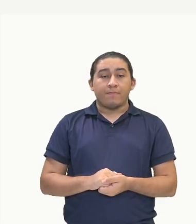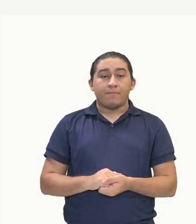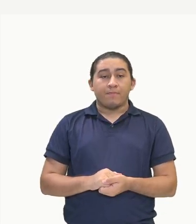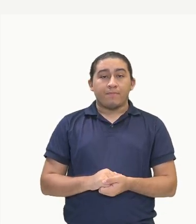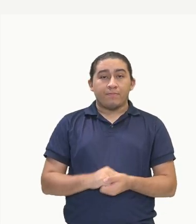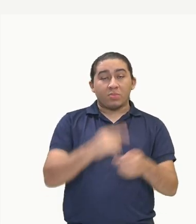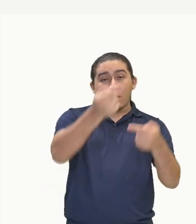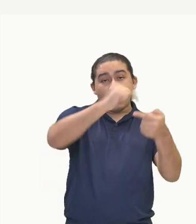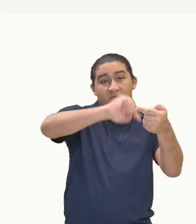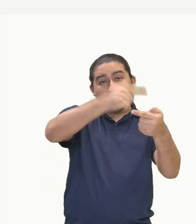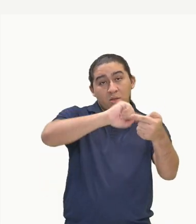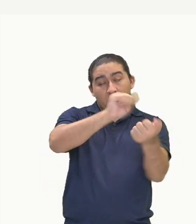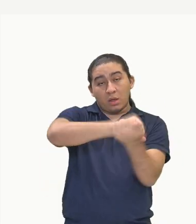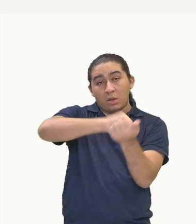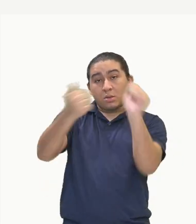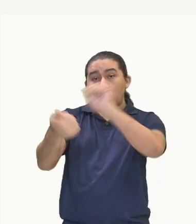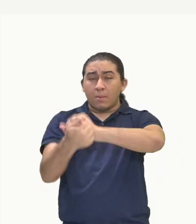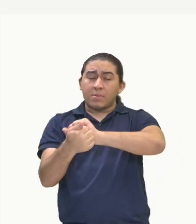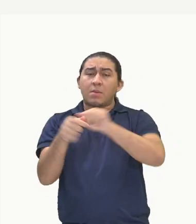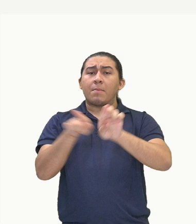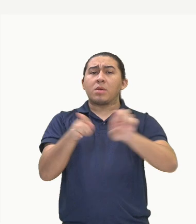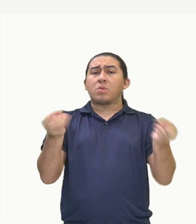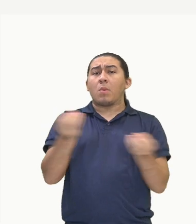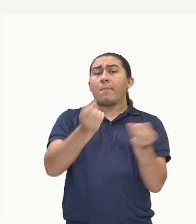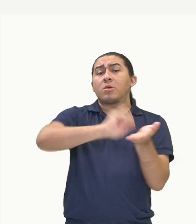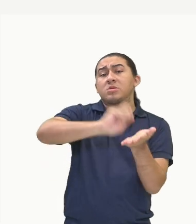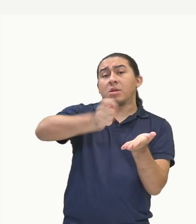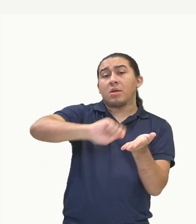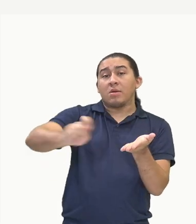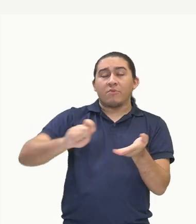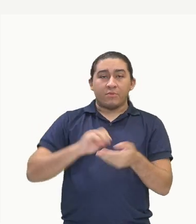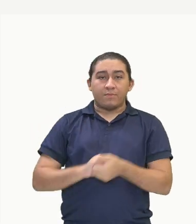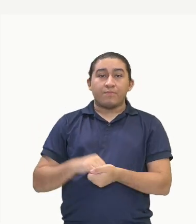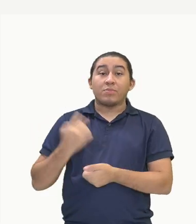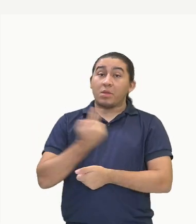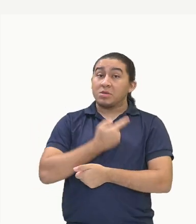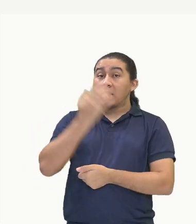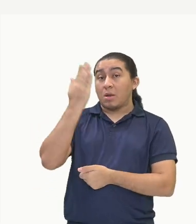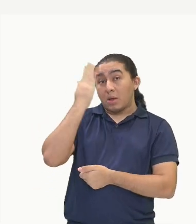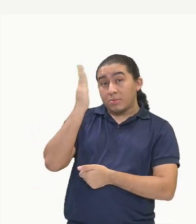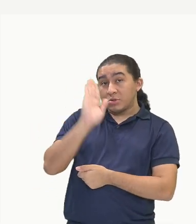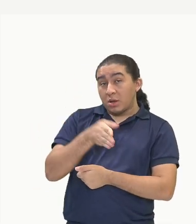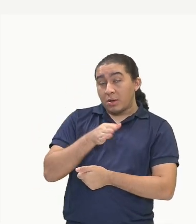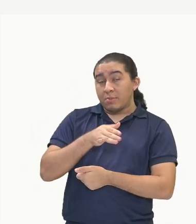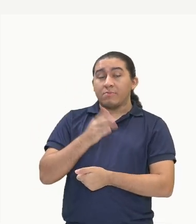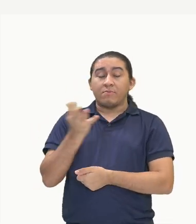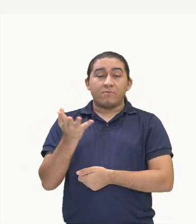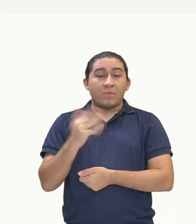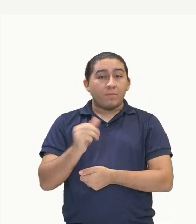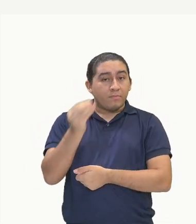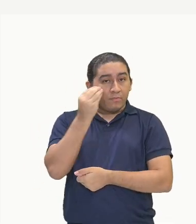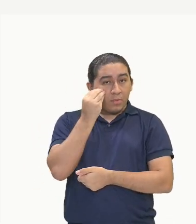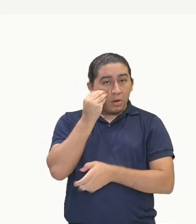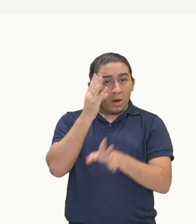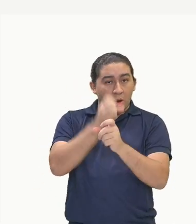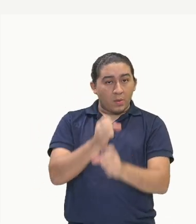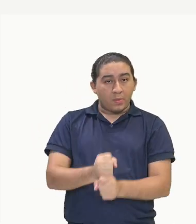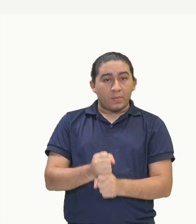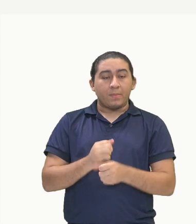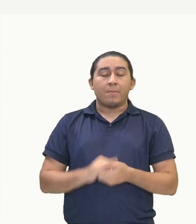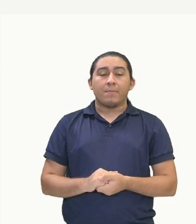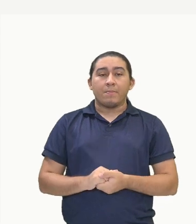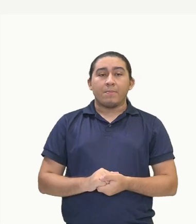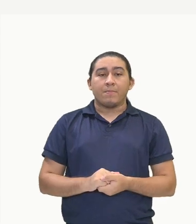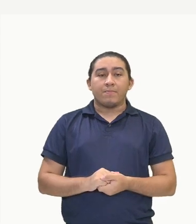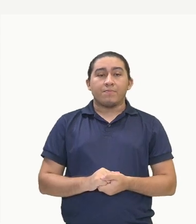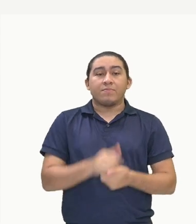na forma decimal. Como que a gente escreve mesmo? Acabamos de verificar ali os exemplos. Basta olhar ali o denominador,